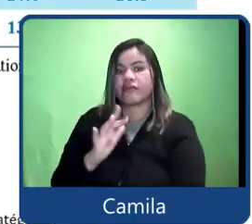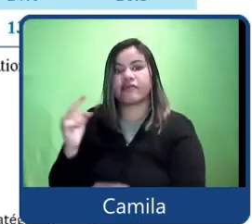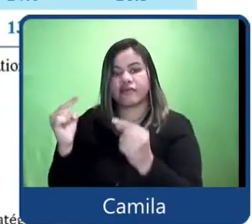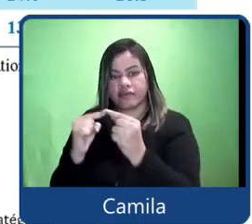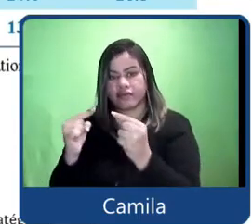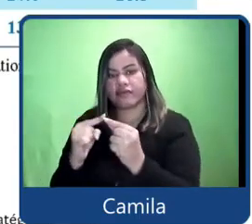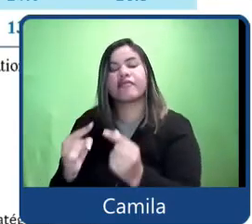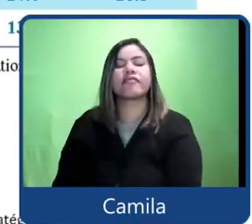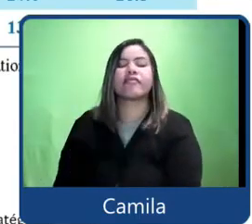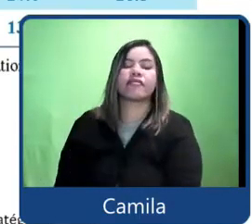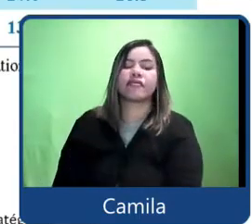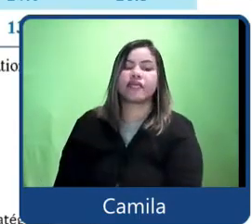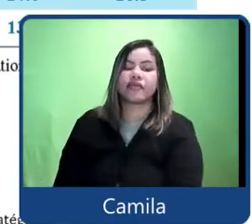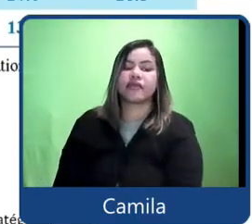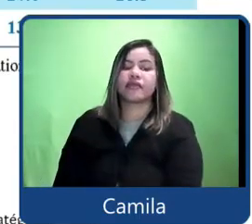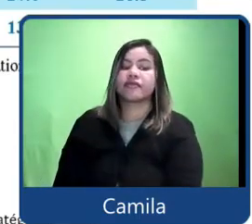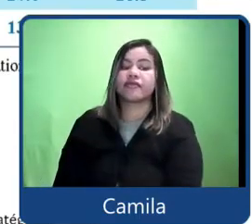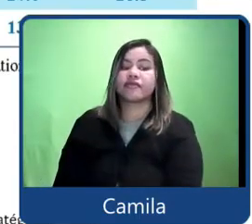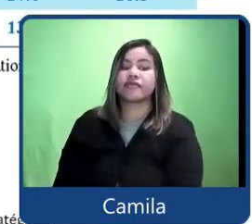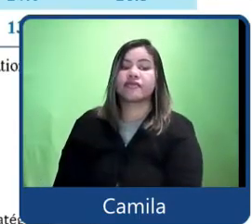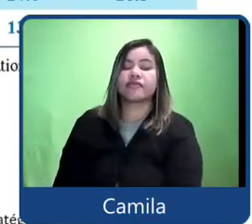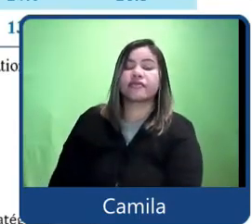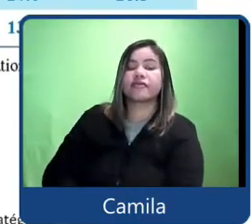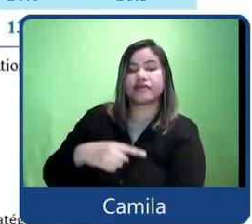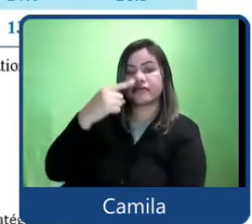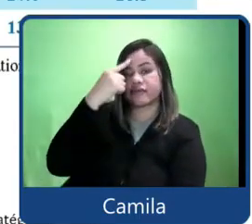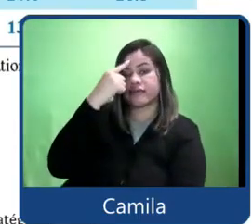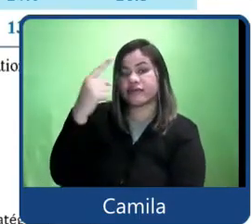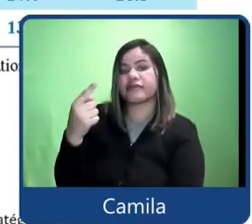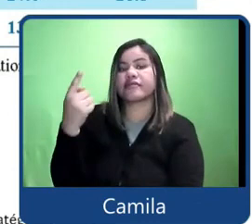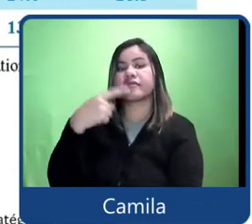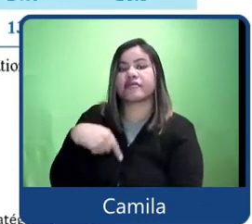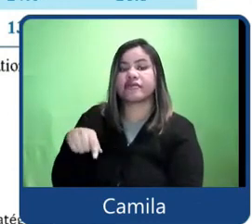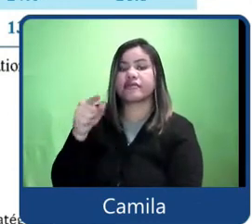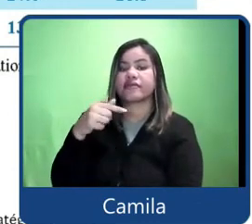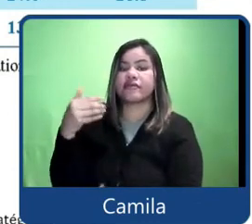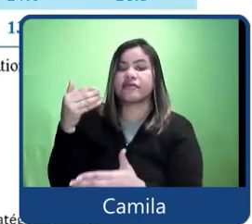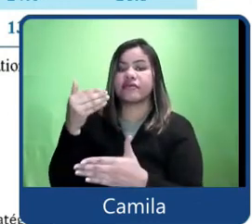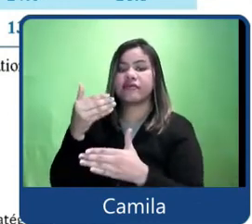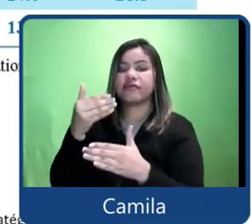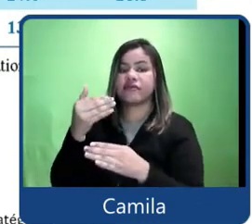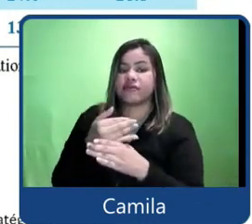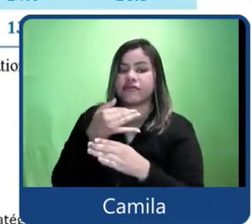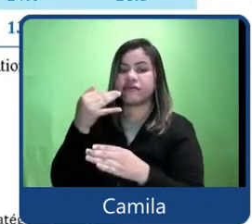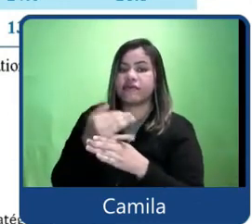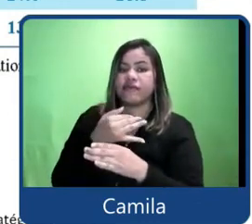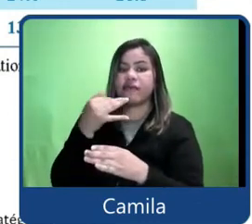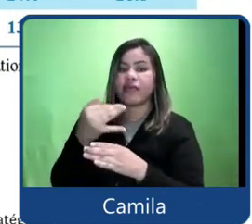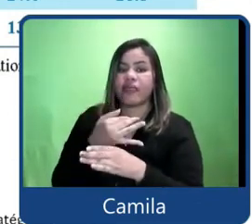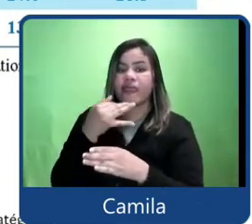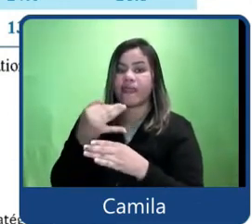acordo com o grau de tolerância, né, que a gente vai ter com o aumento da temperatura,